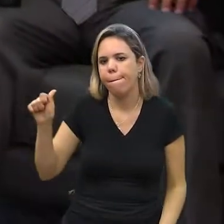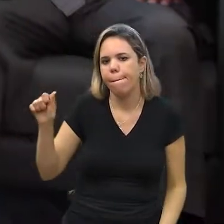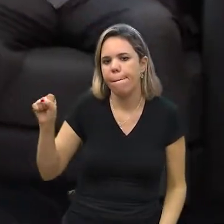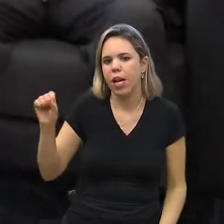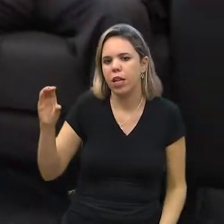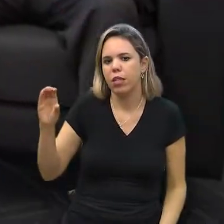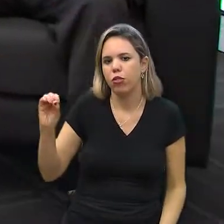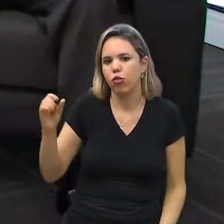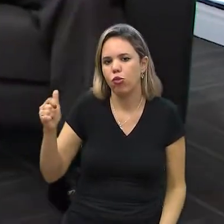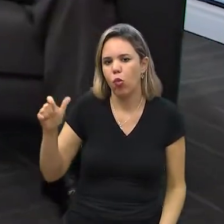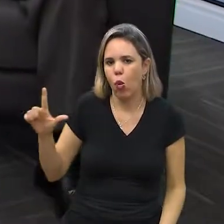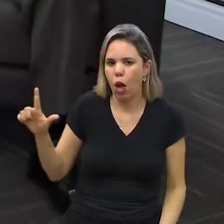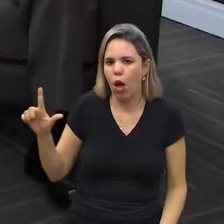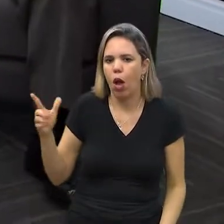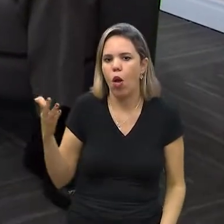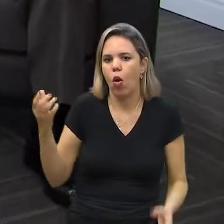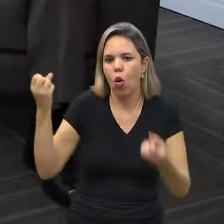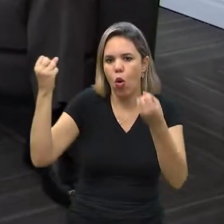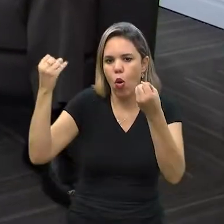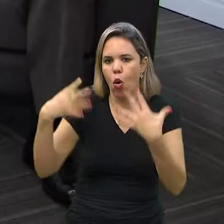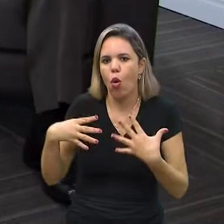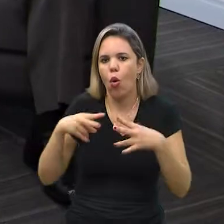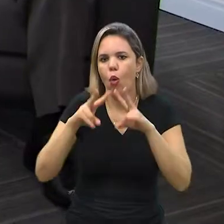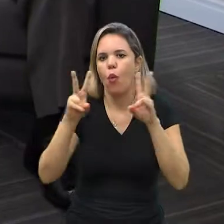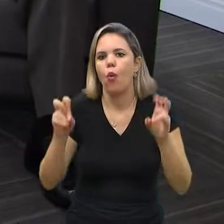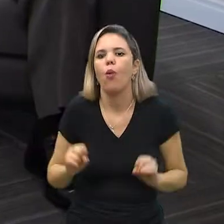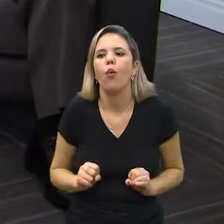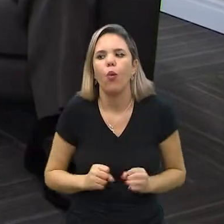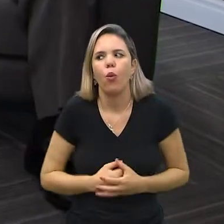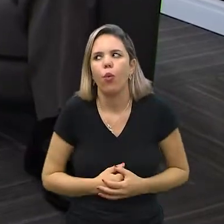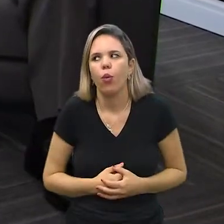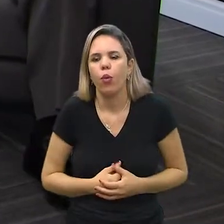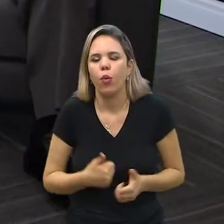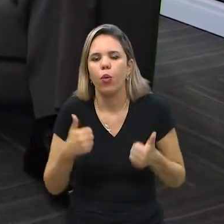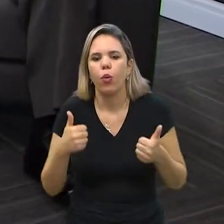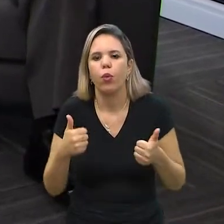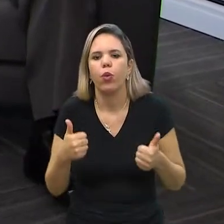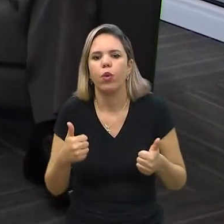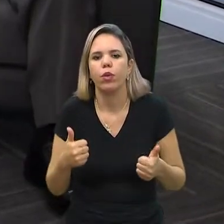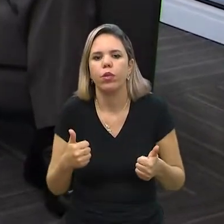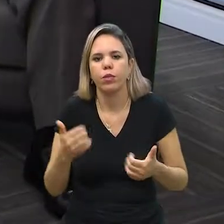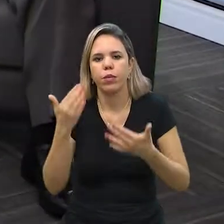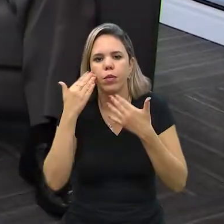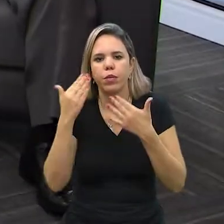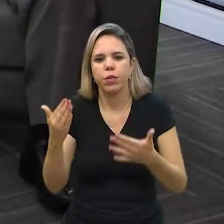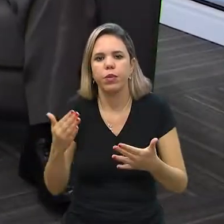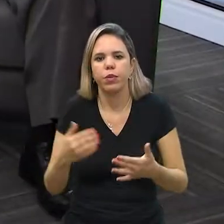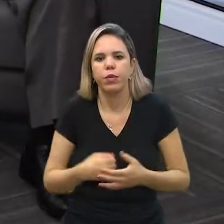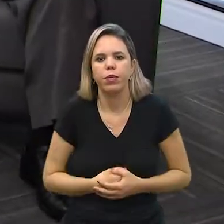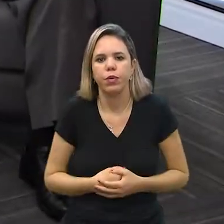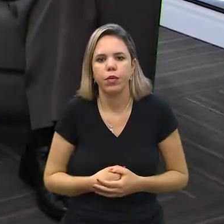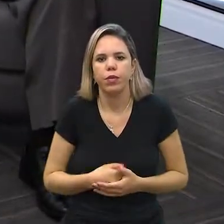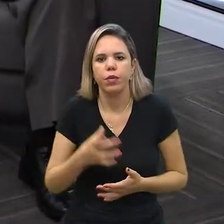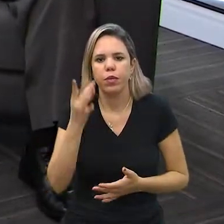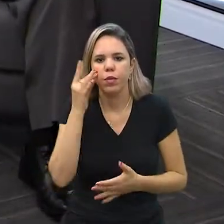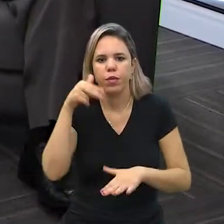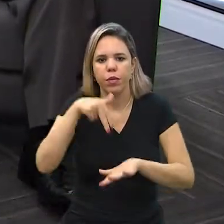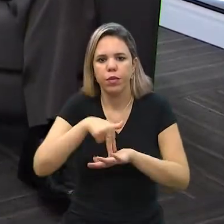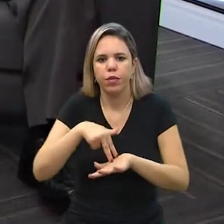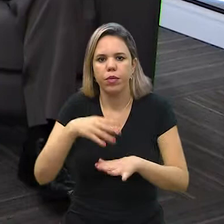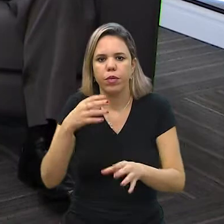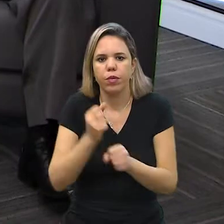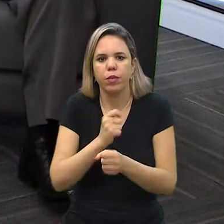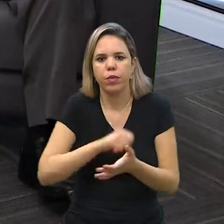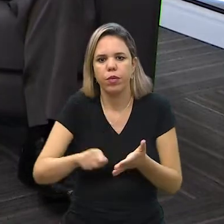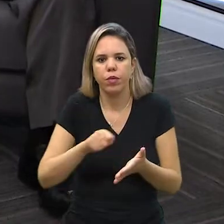ao meu lado. A gente vai poder contar um pouco a respeito disso. Tudo bem, Pascoal? Obrigado mais uma vez pela sua presença aqui no quadro Na